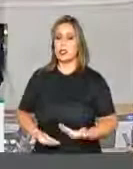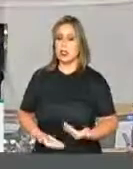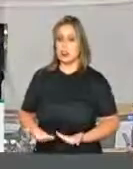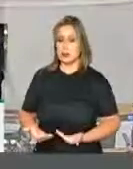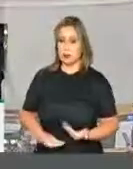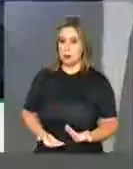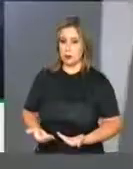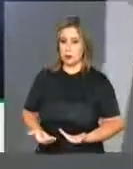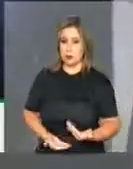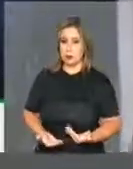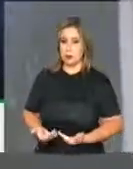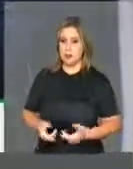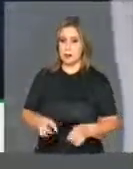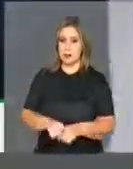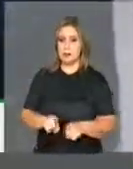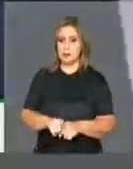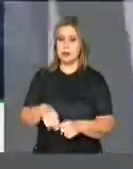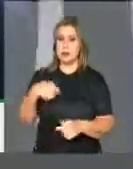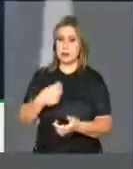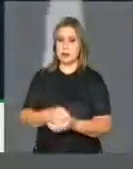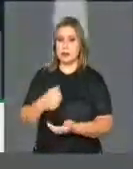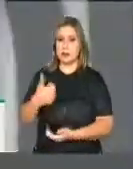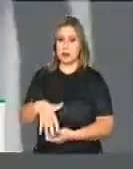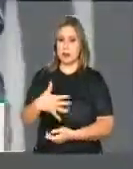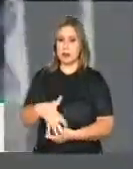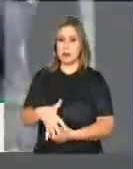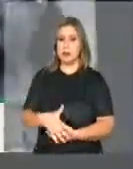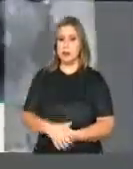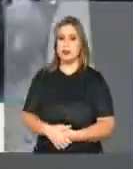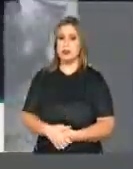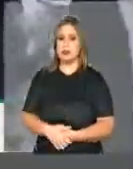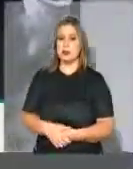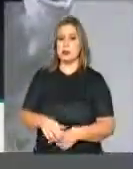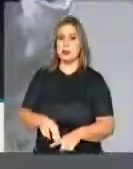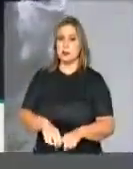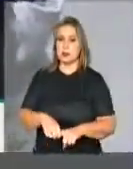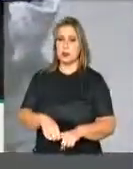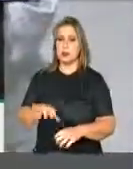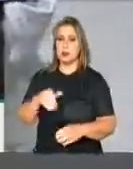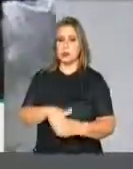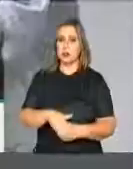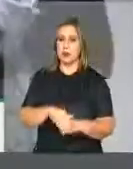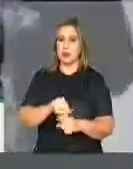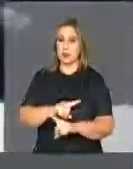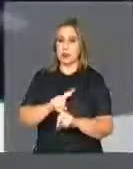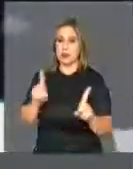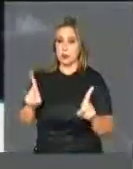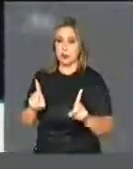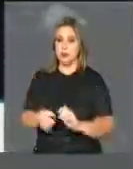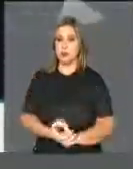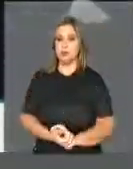ele, inclusive com a maior remuneração por eles. E por isso vai encaminhar não. PPS. Deputado.